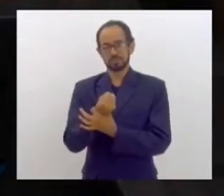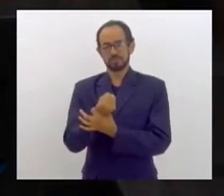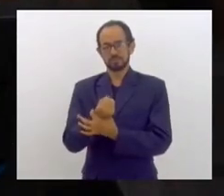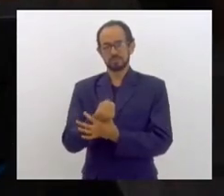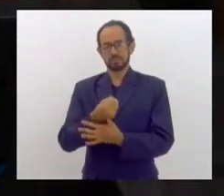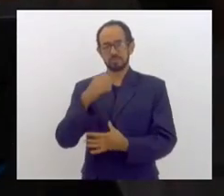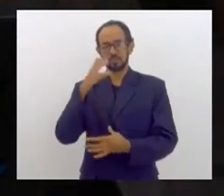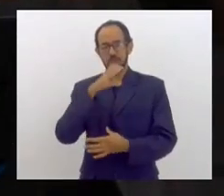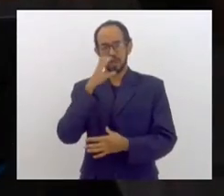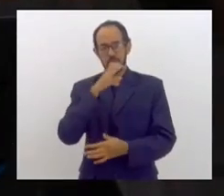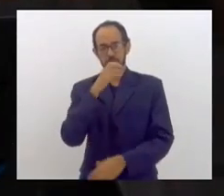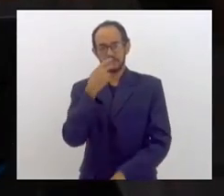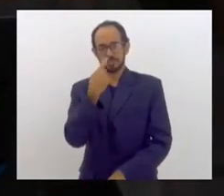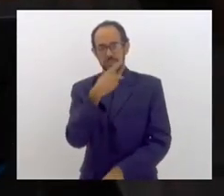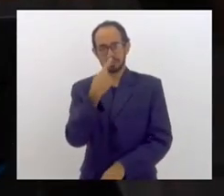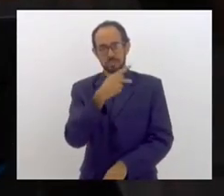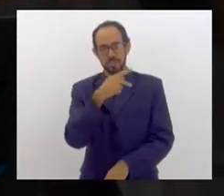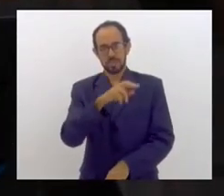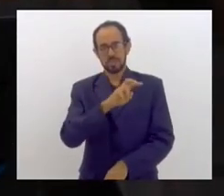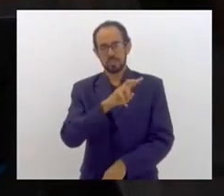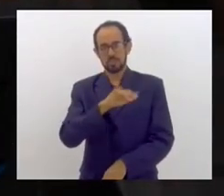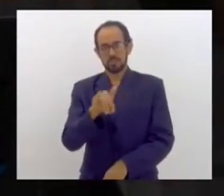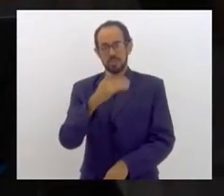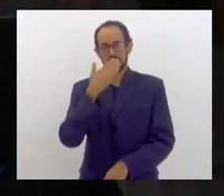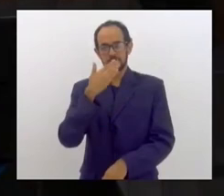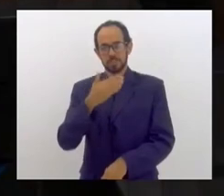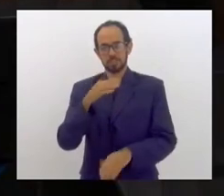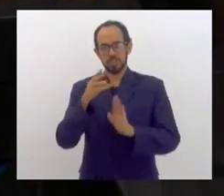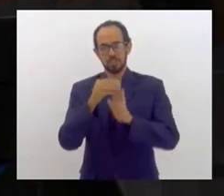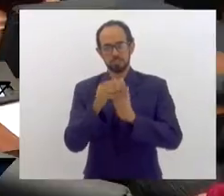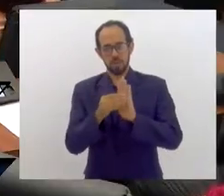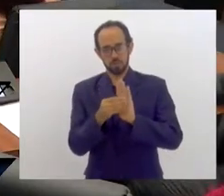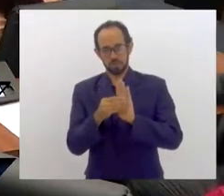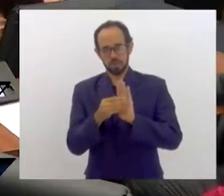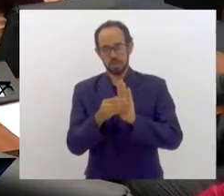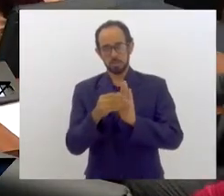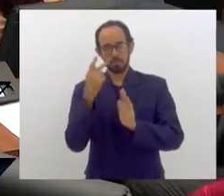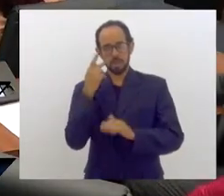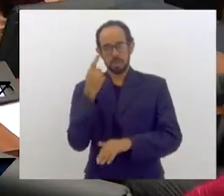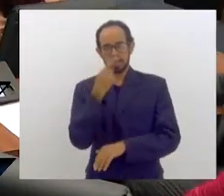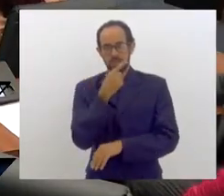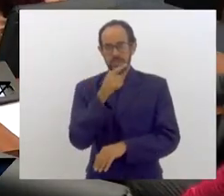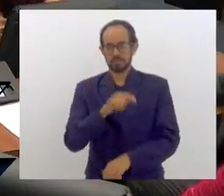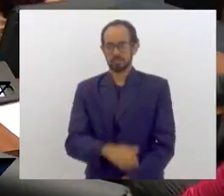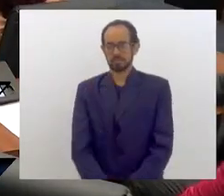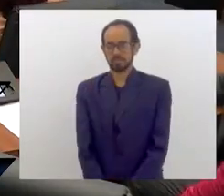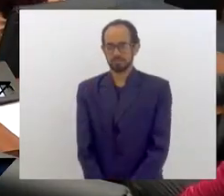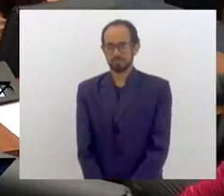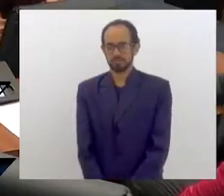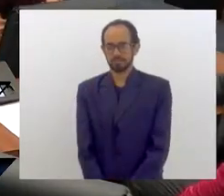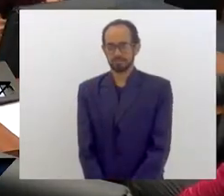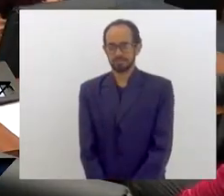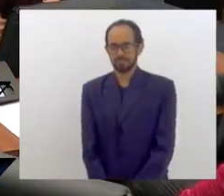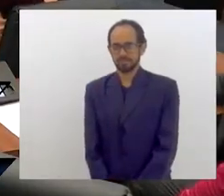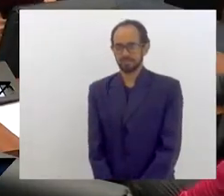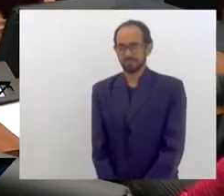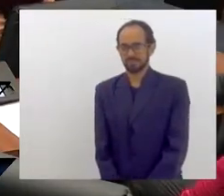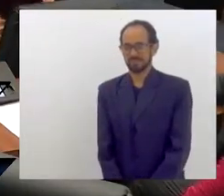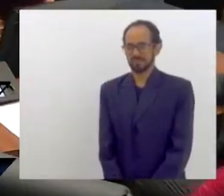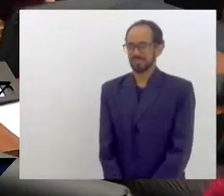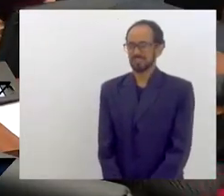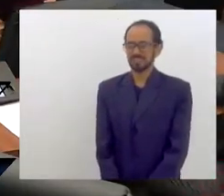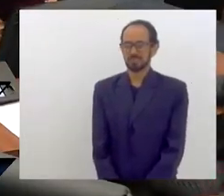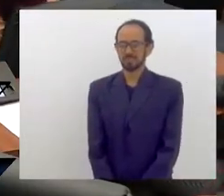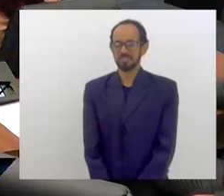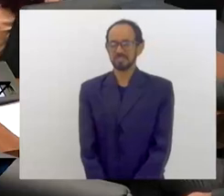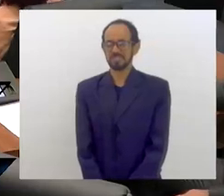rapidez que lhe é peculiar, pedirá pauta para o mesmo. Muito obrigado, senhor presidente. Senhor presidente, para discutir a matéria. Uma